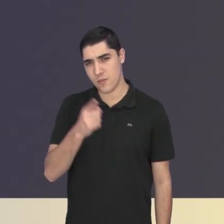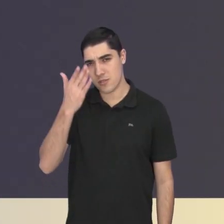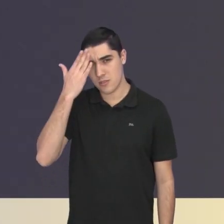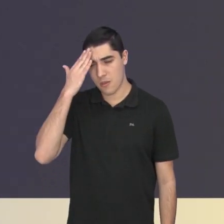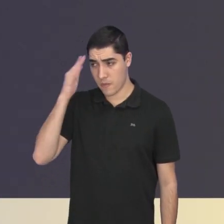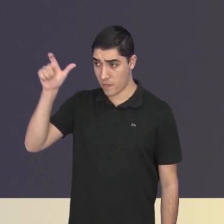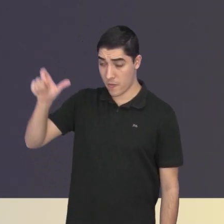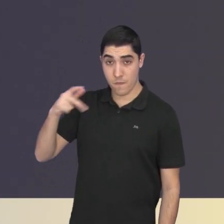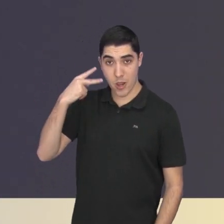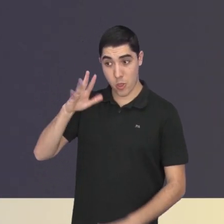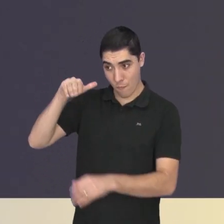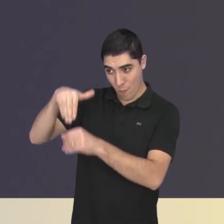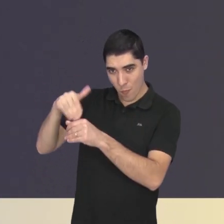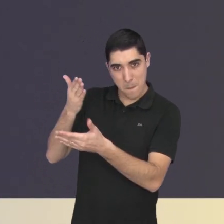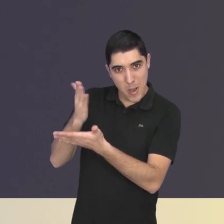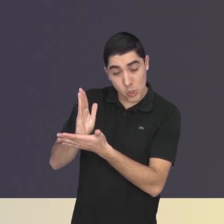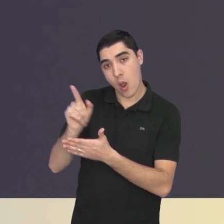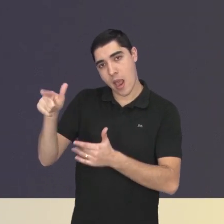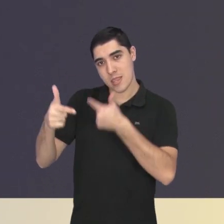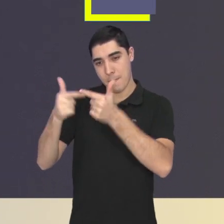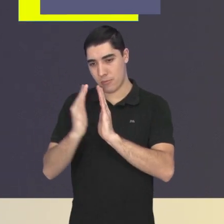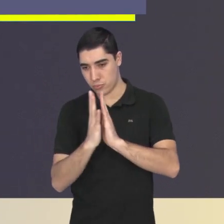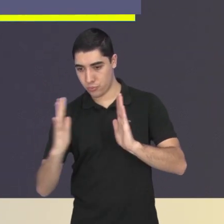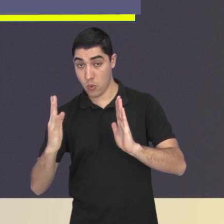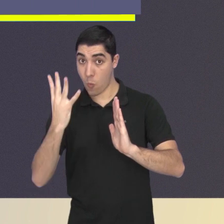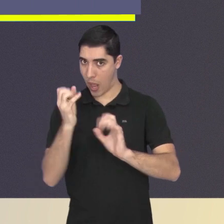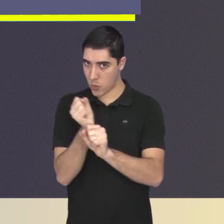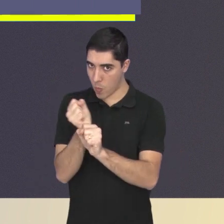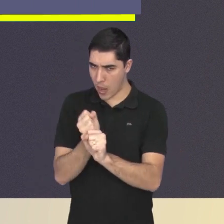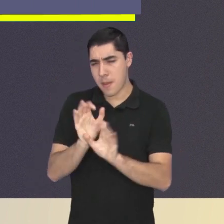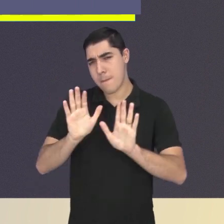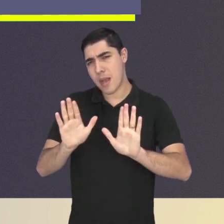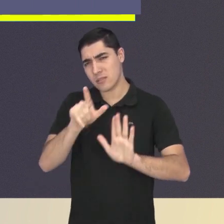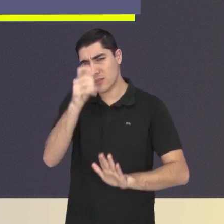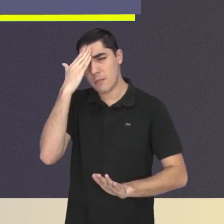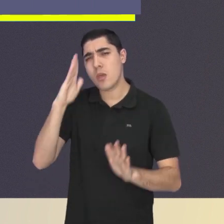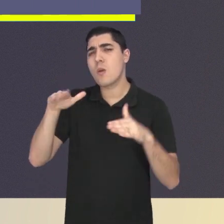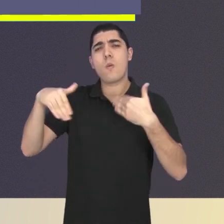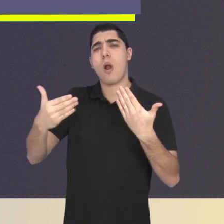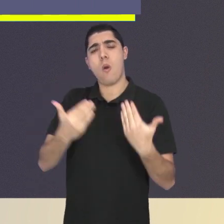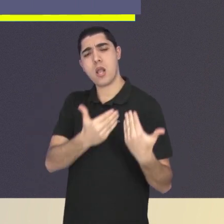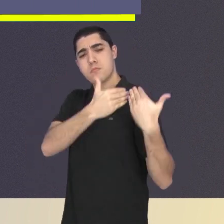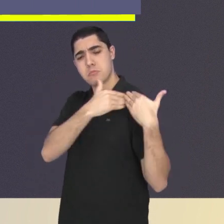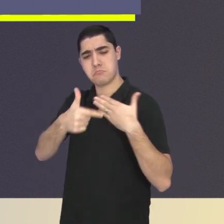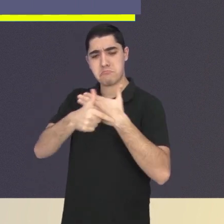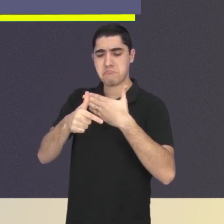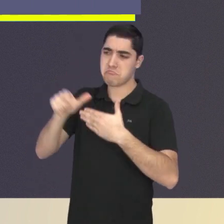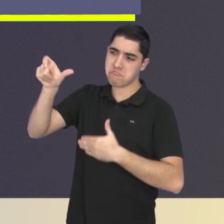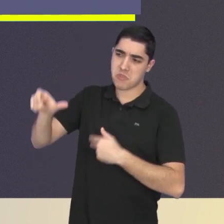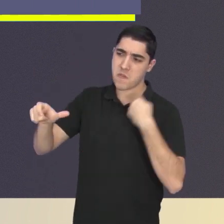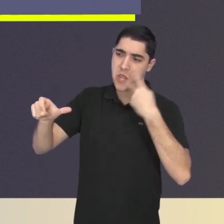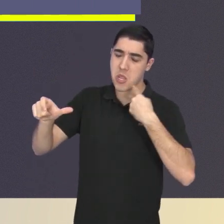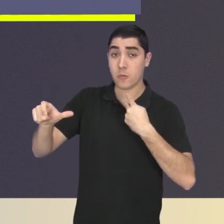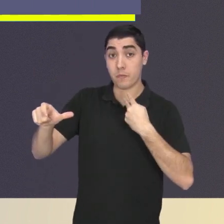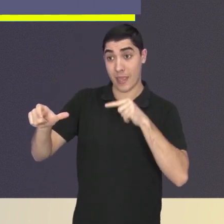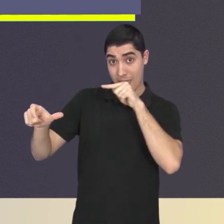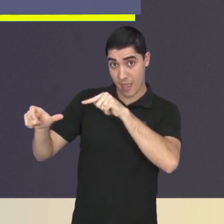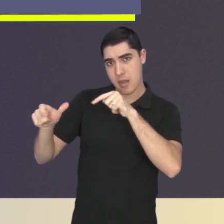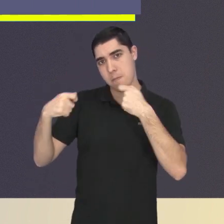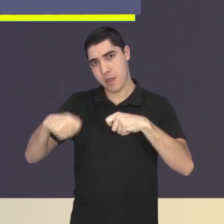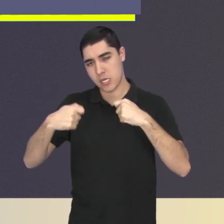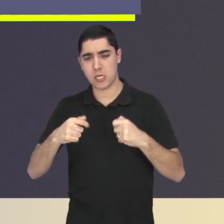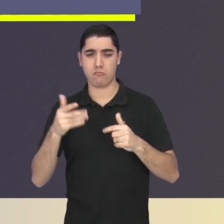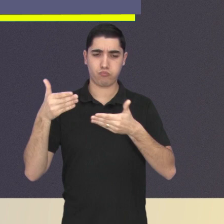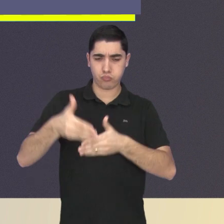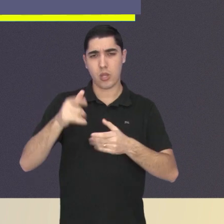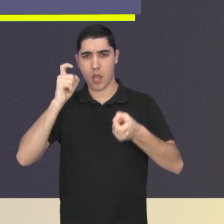Você sabe que o mandato do vereador dura 4 anos, né? Mas você, eleitor, conhece os deveres do vereador? Além de comparecer